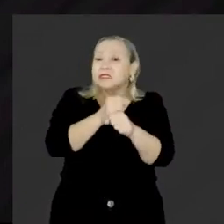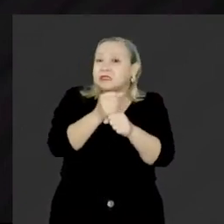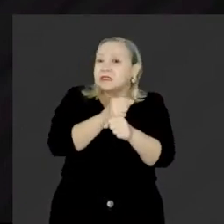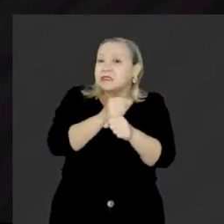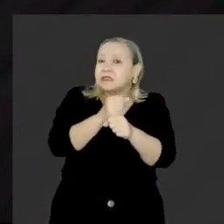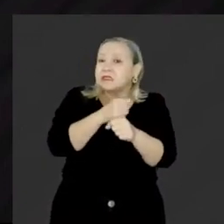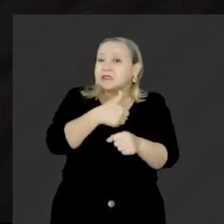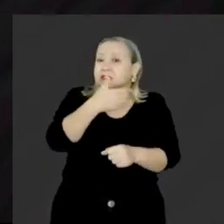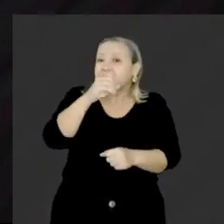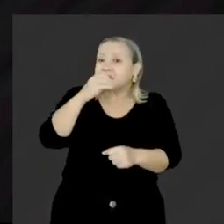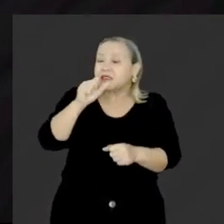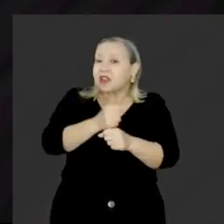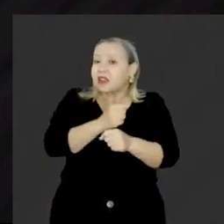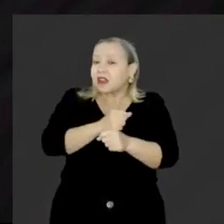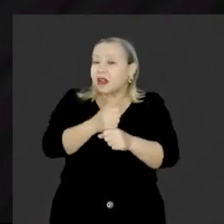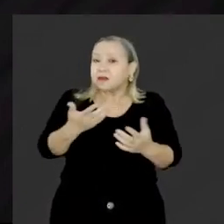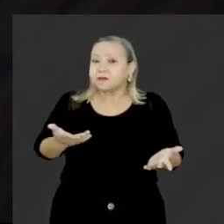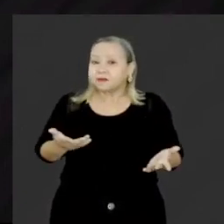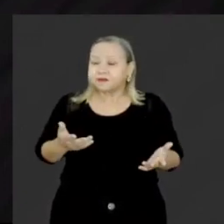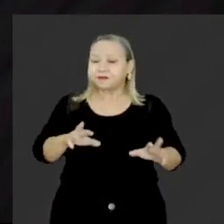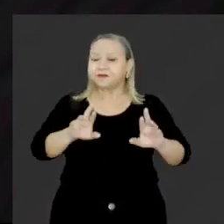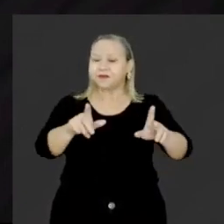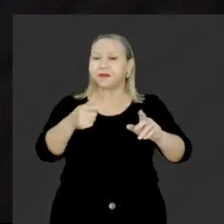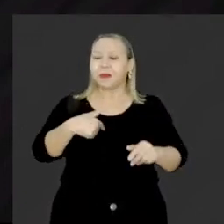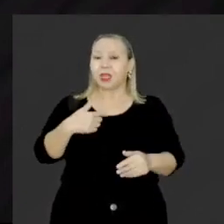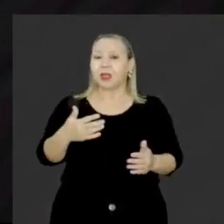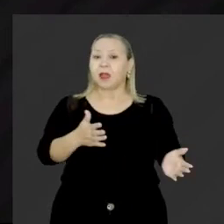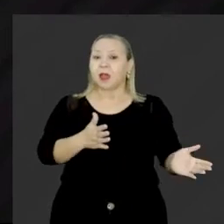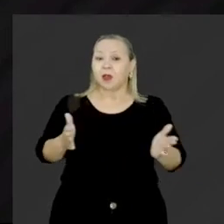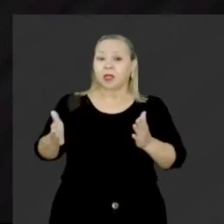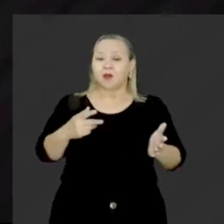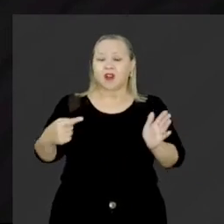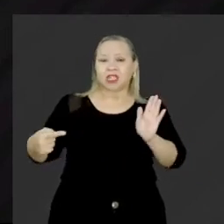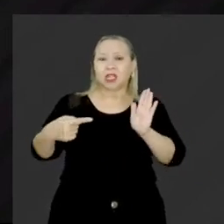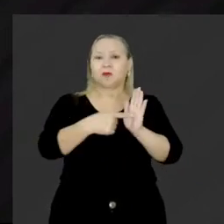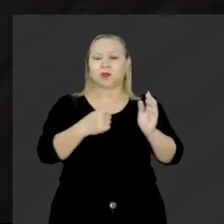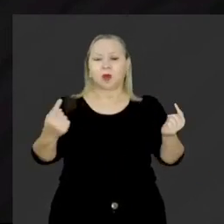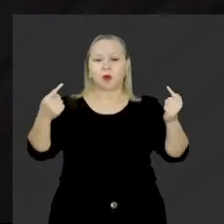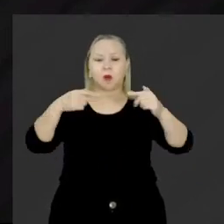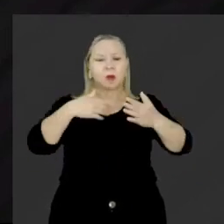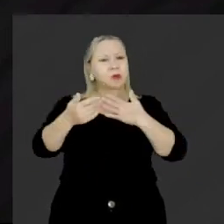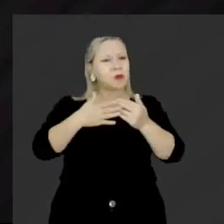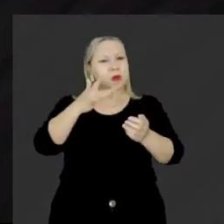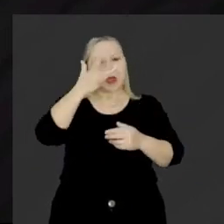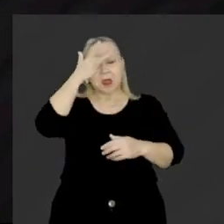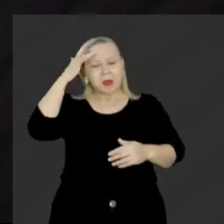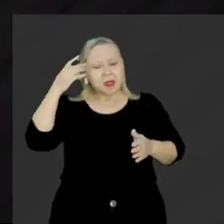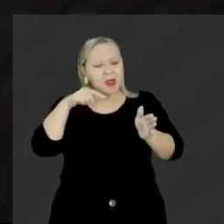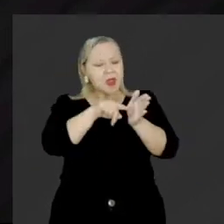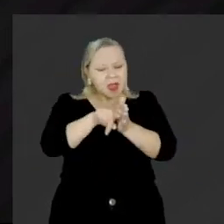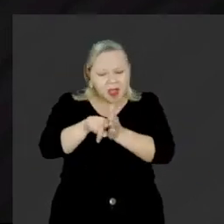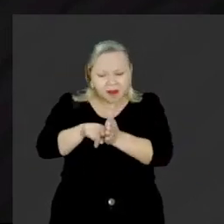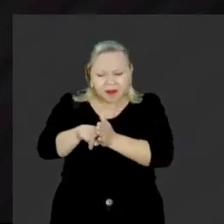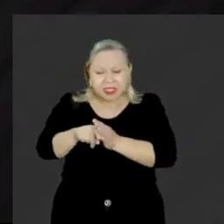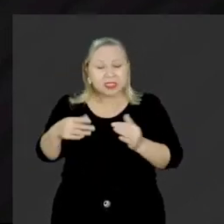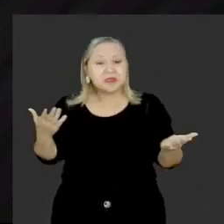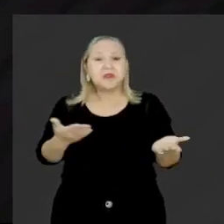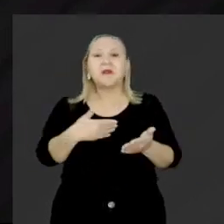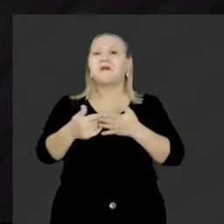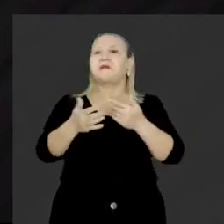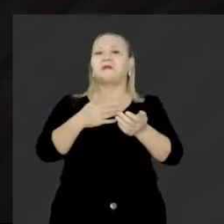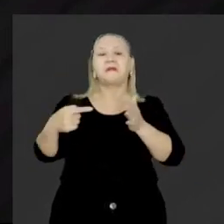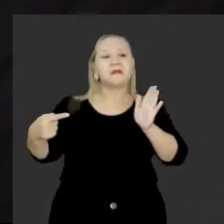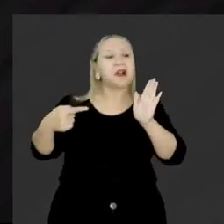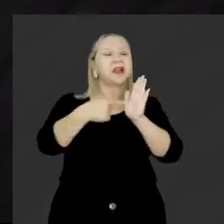essa bandalheira que está havendo, o nosso governo não havia. O diretor da Polícia Federal era